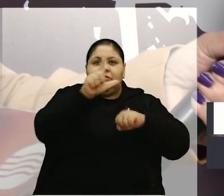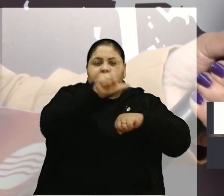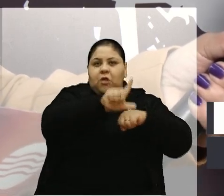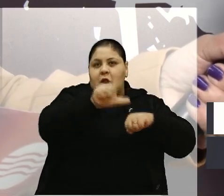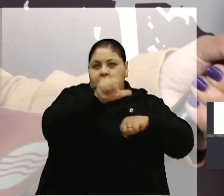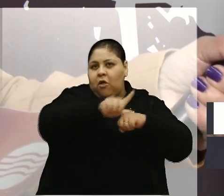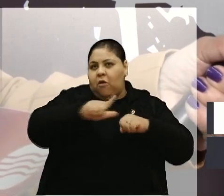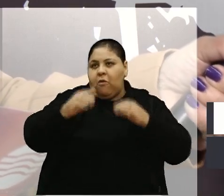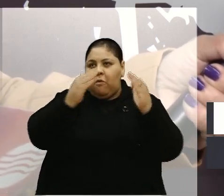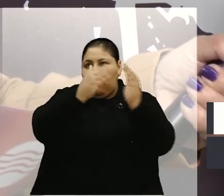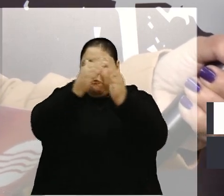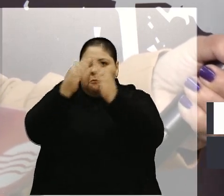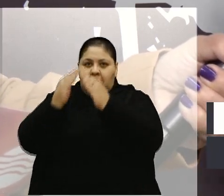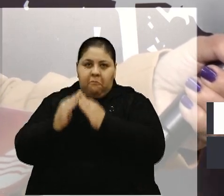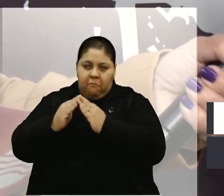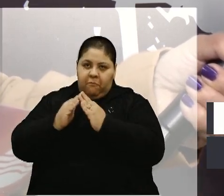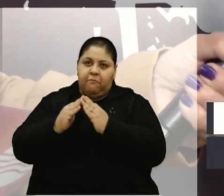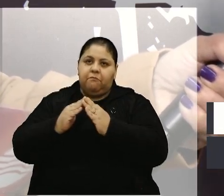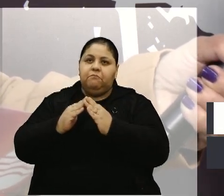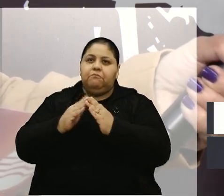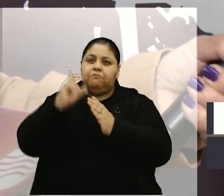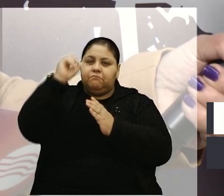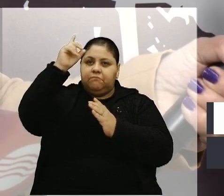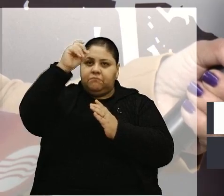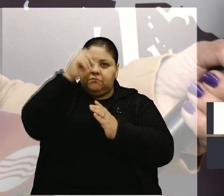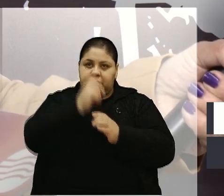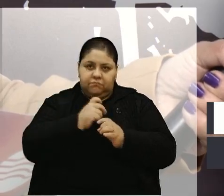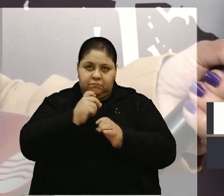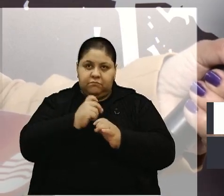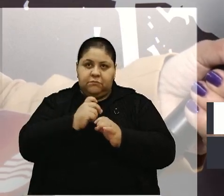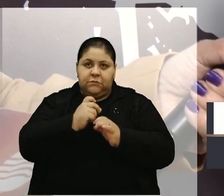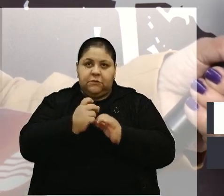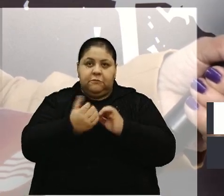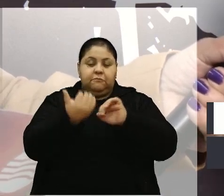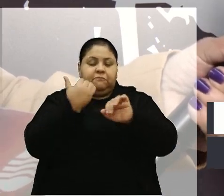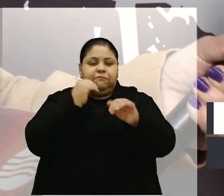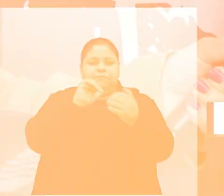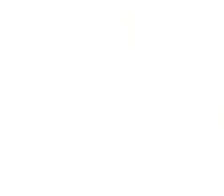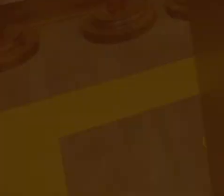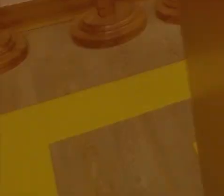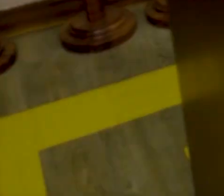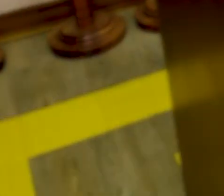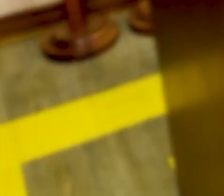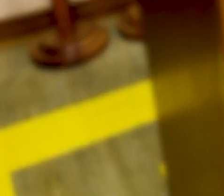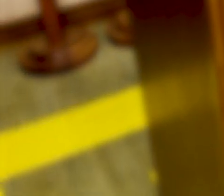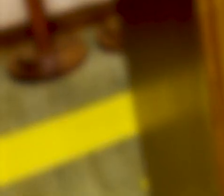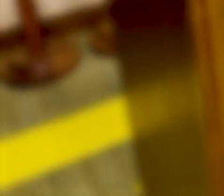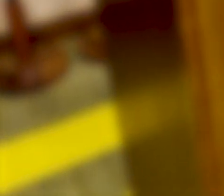nos moradores. Então, está bem difícil de transitar pela região do Desvio Risso.